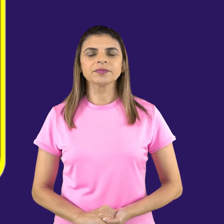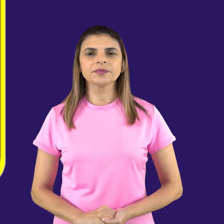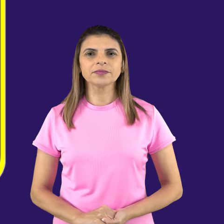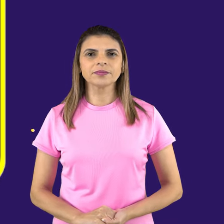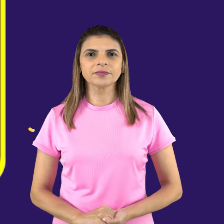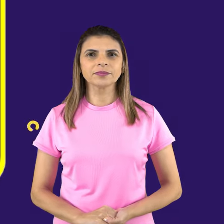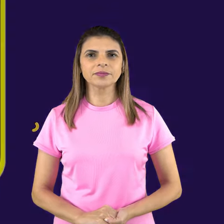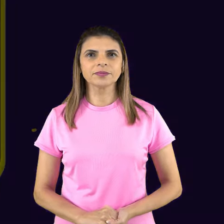você pode viver sonho.